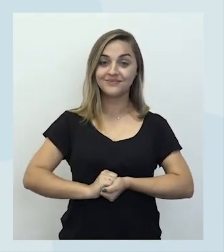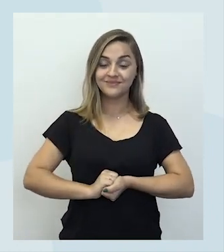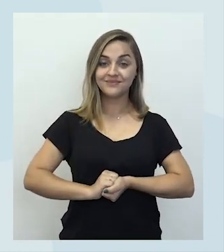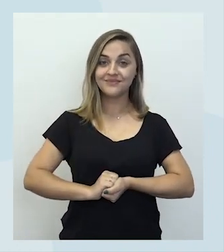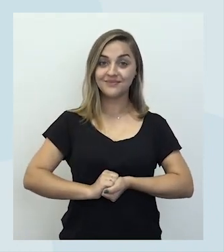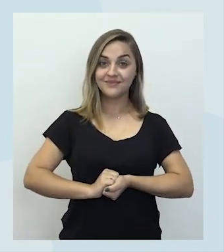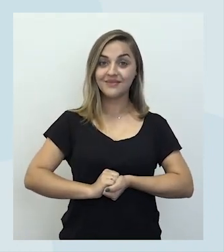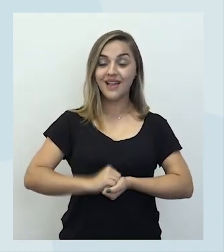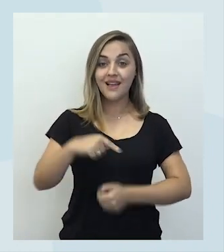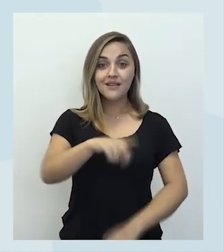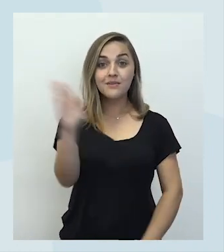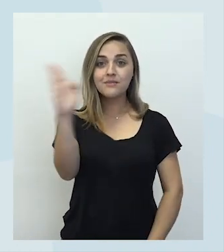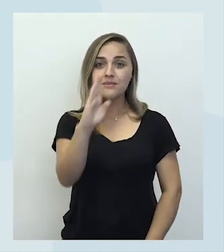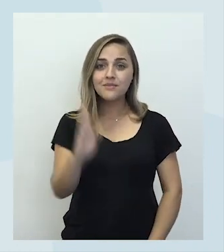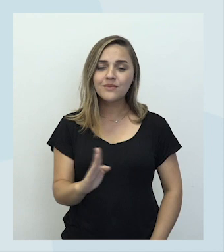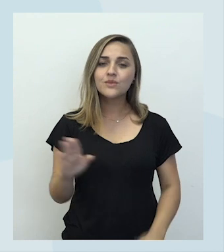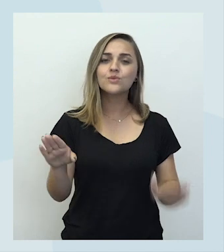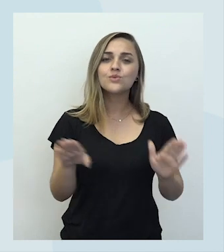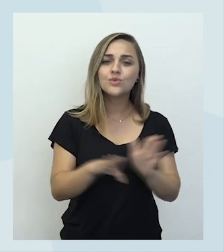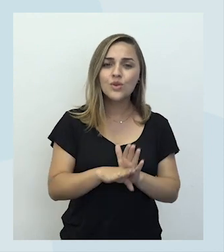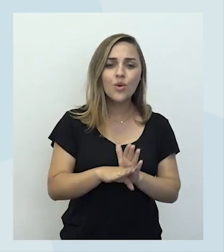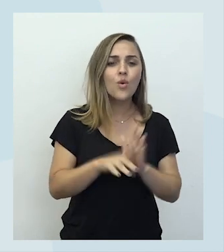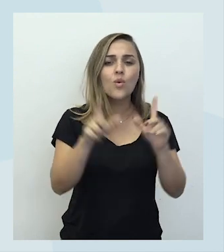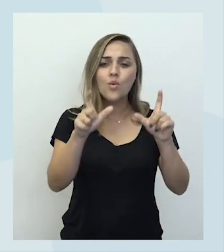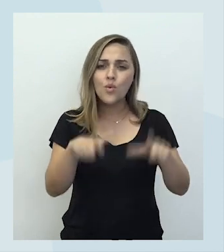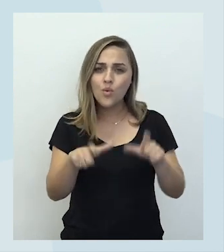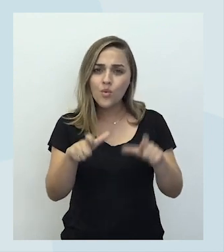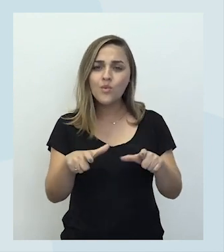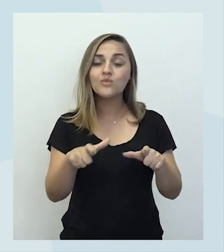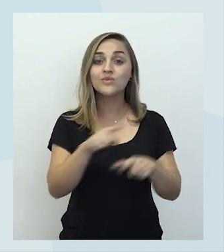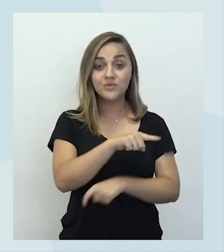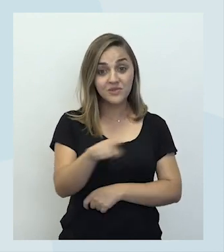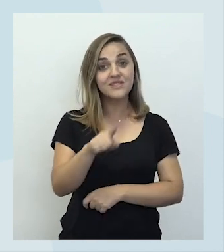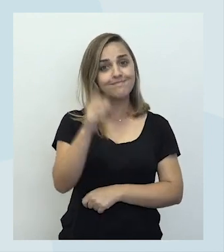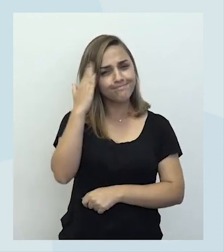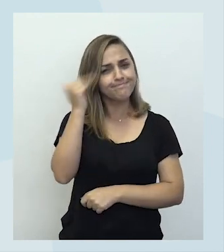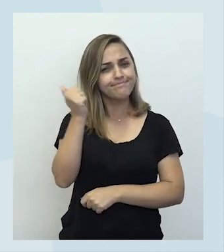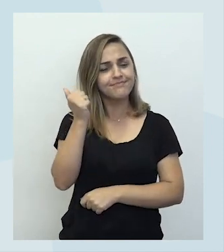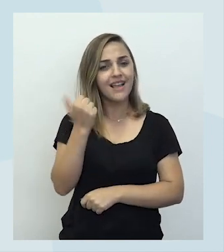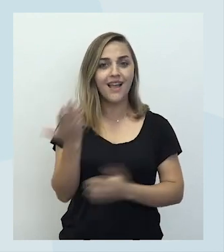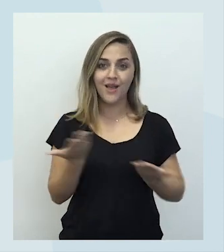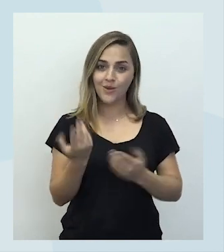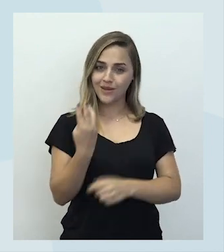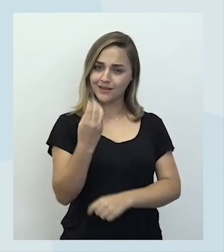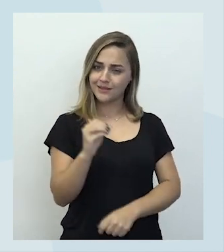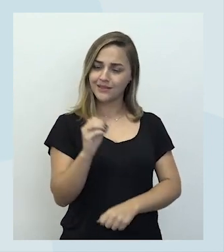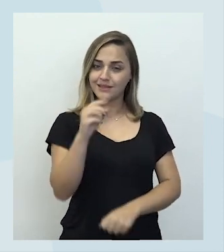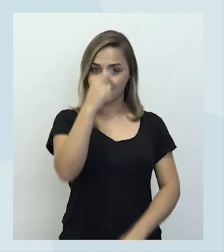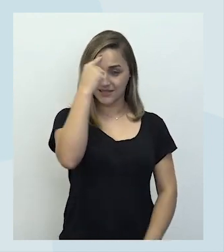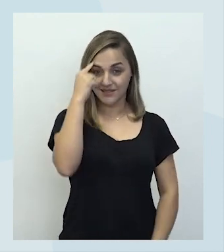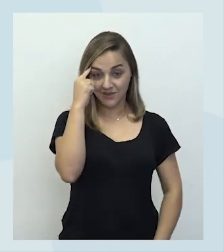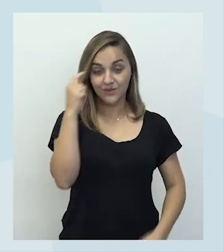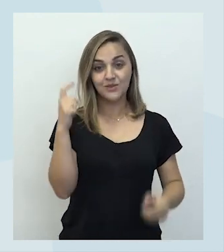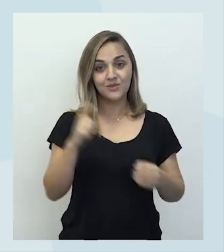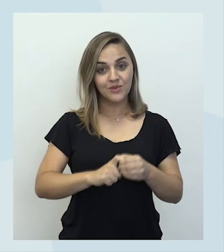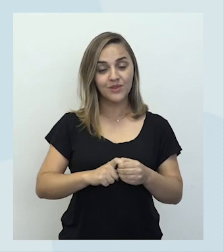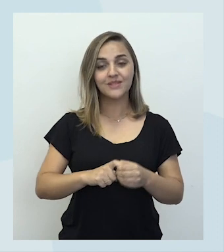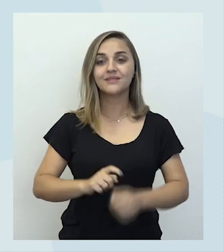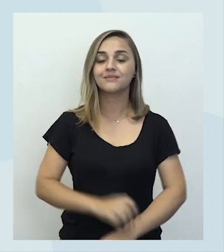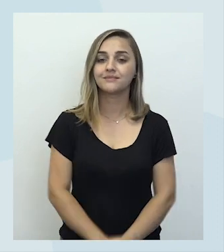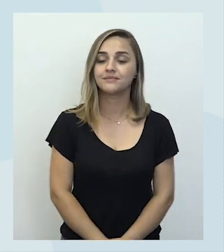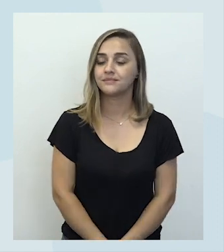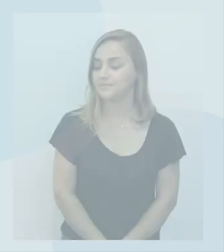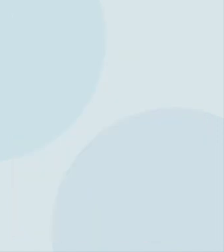ao Brasil? Onde chegou? Vocês têm a ideia? Eu vou dar mais 30 segundinhos e a gente já volta.